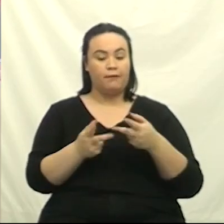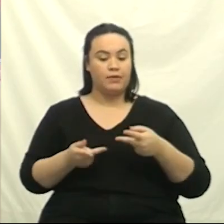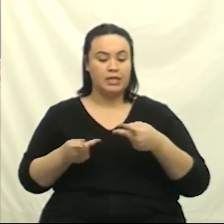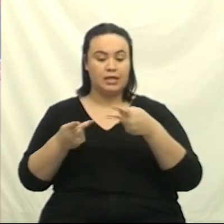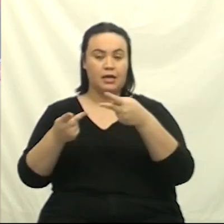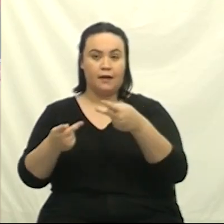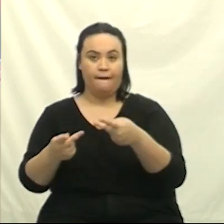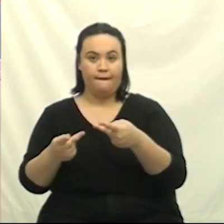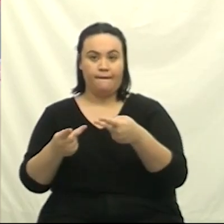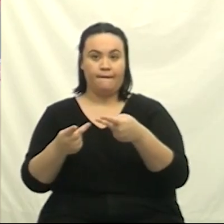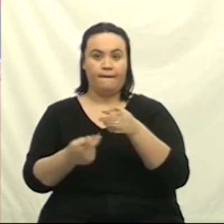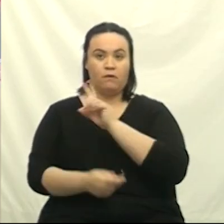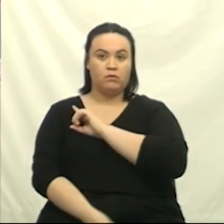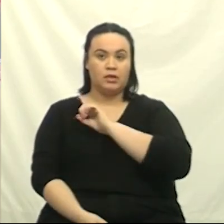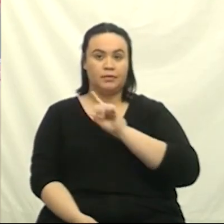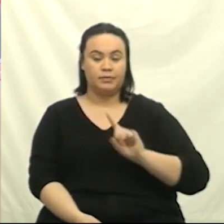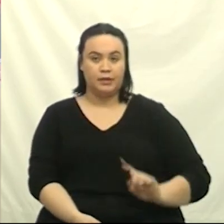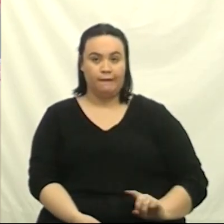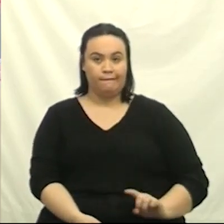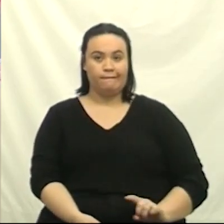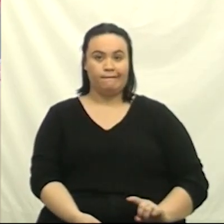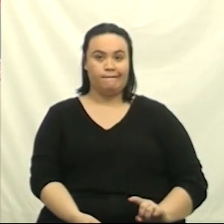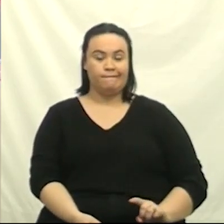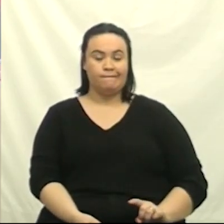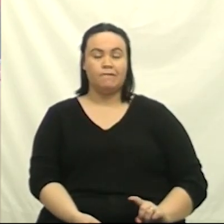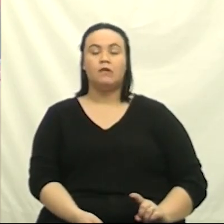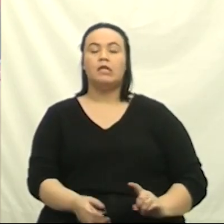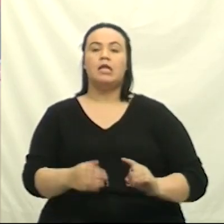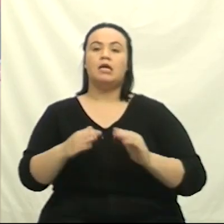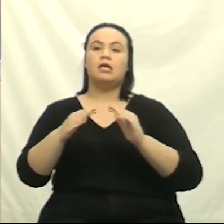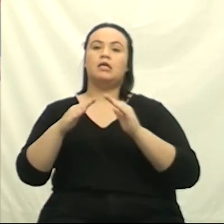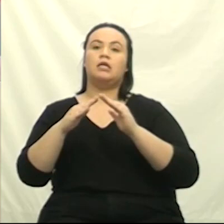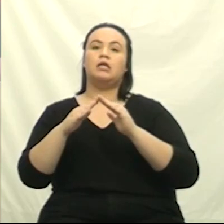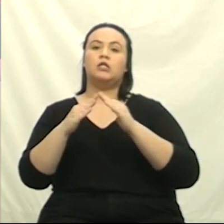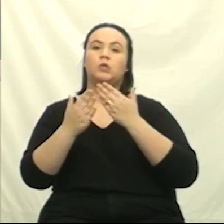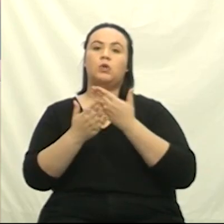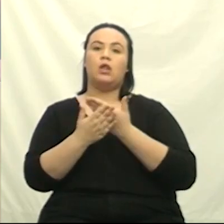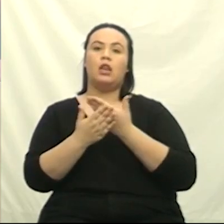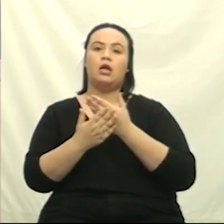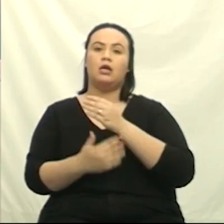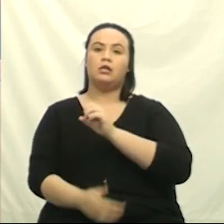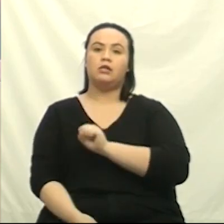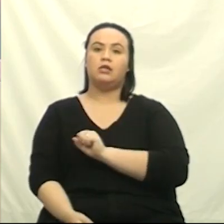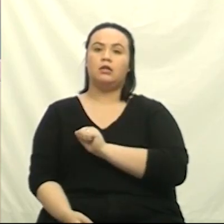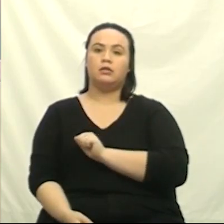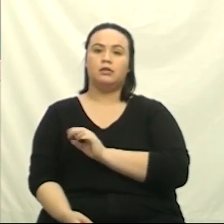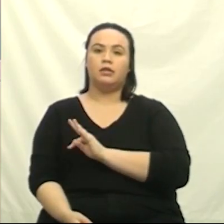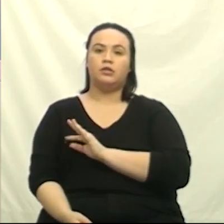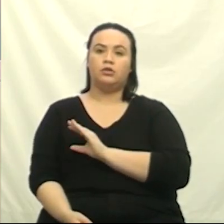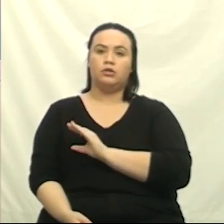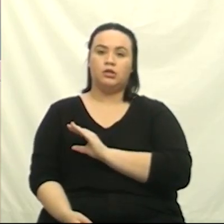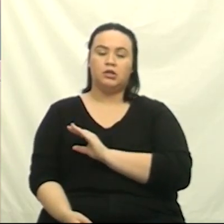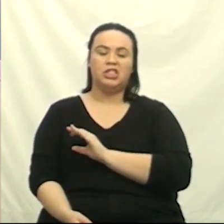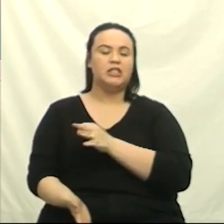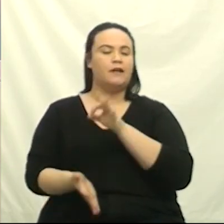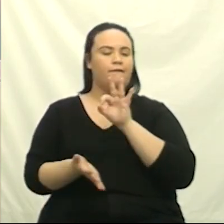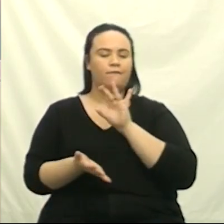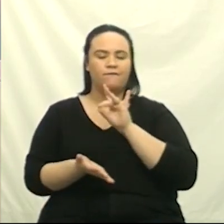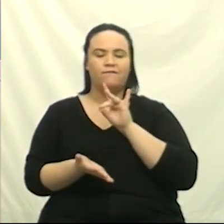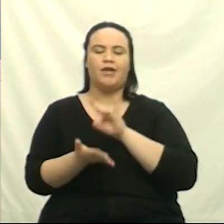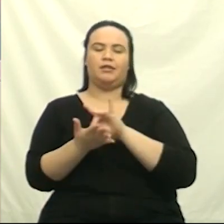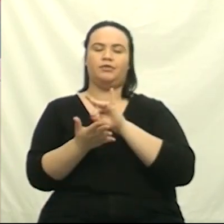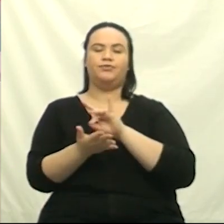com o deputado Pepe Colasso na Sática e a gente vê aquelas incubadoras que lá tem que realmente fazem